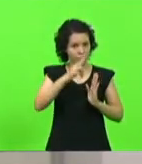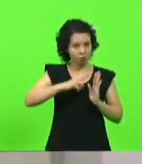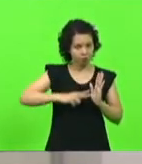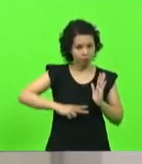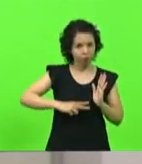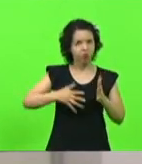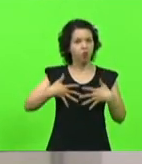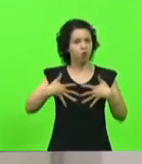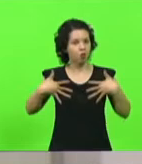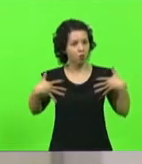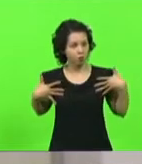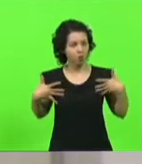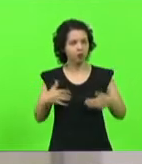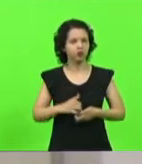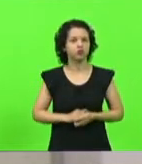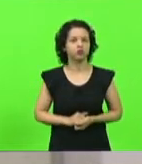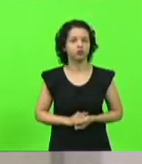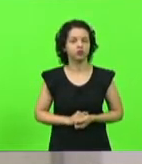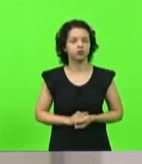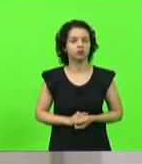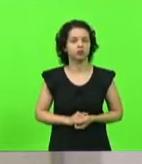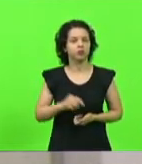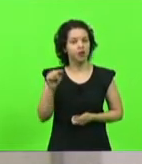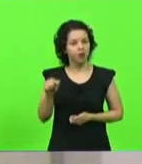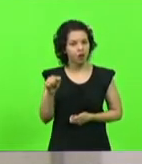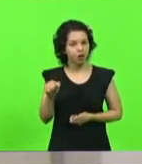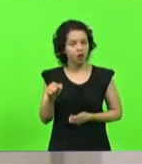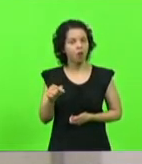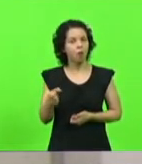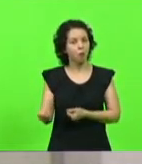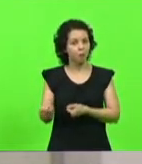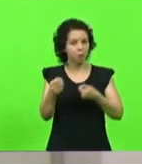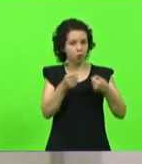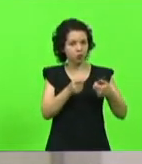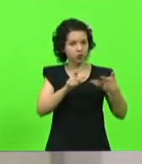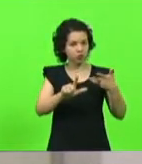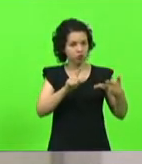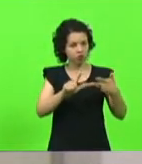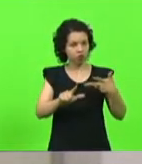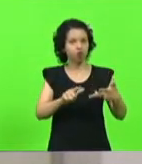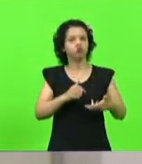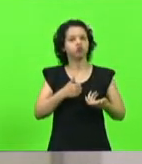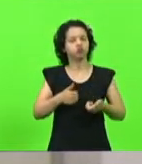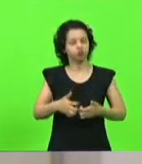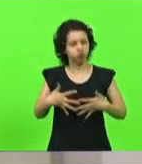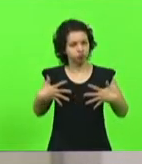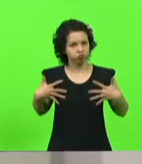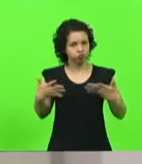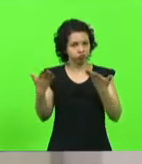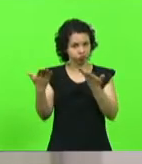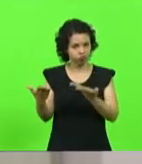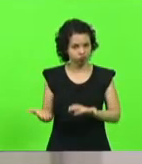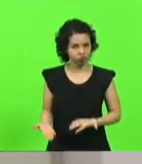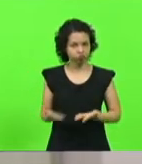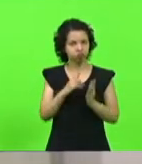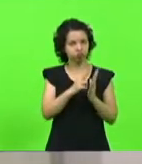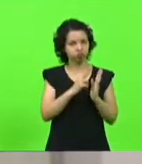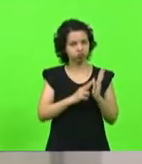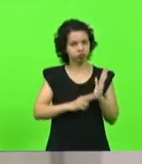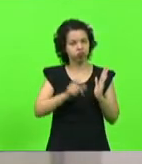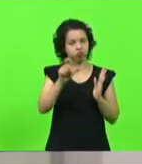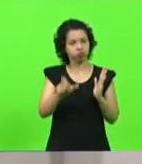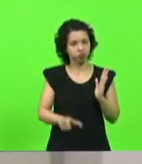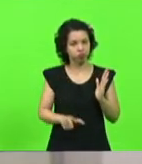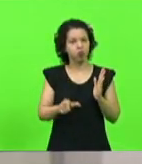que, na oportunidade, receberam honrarias do Poder Legislativo. Momento seguinte, o senhor presidente convidou para fazerem uso da palavra, em nome